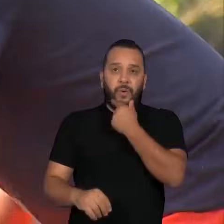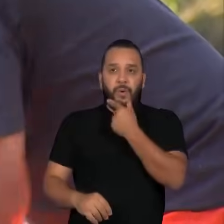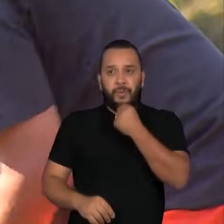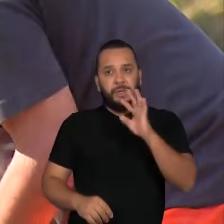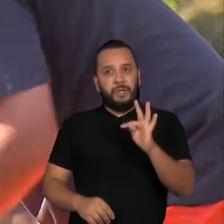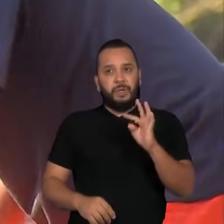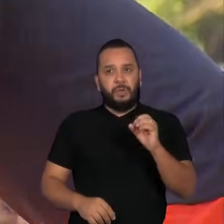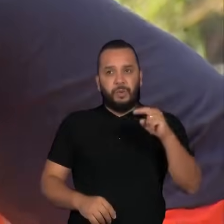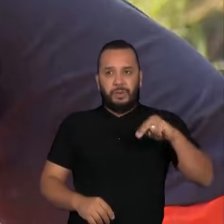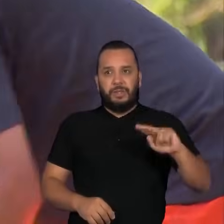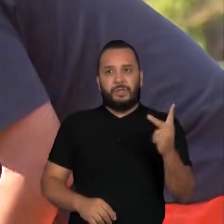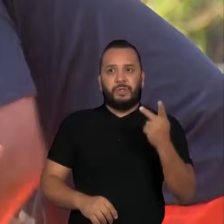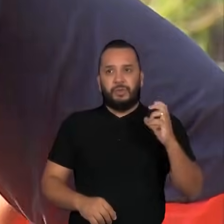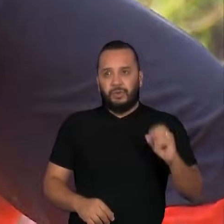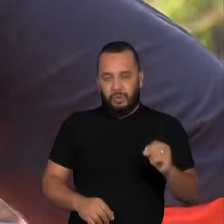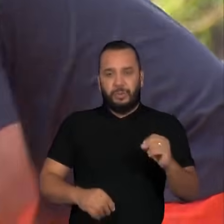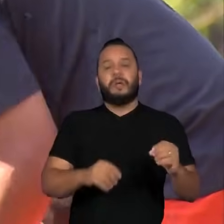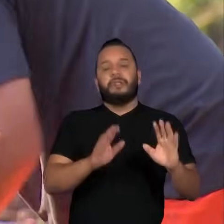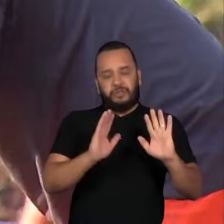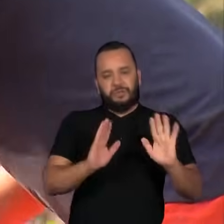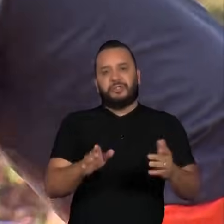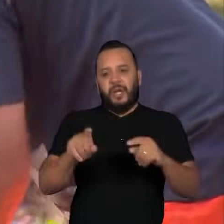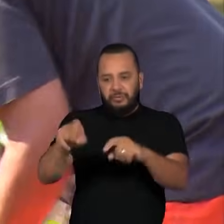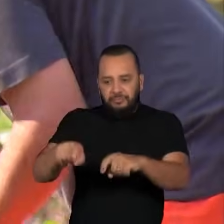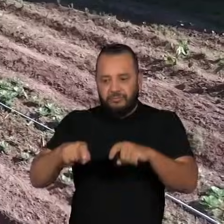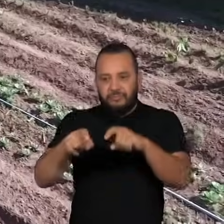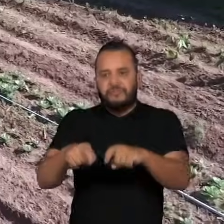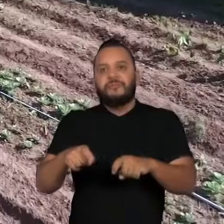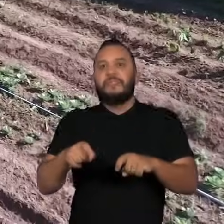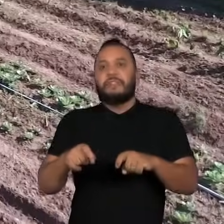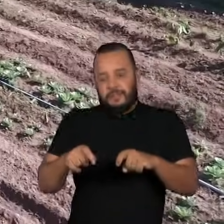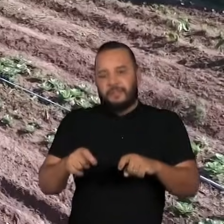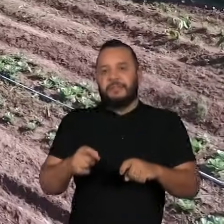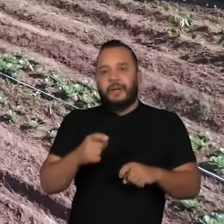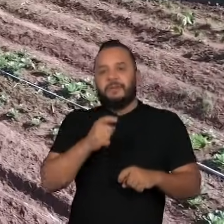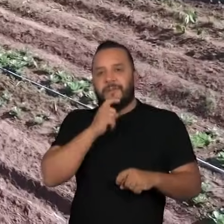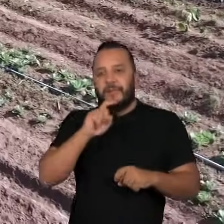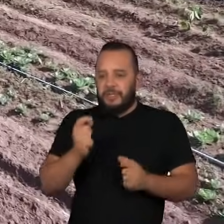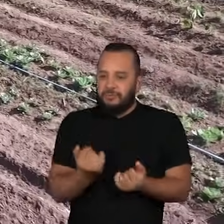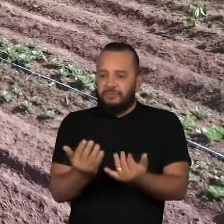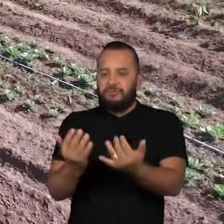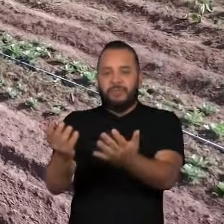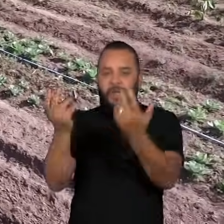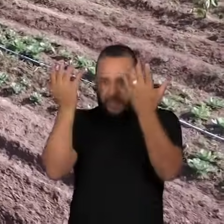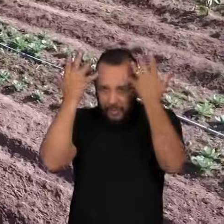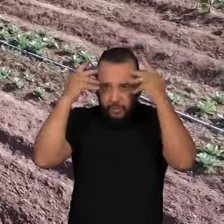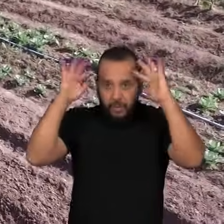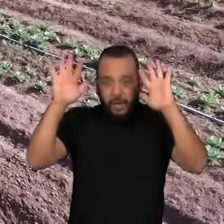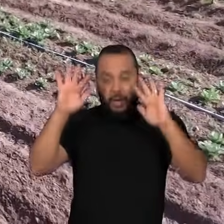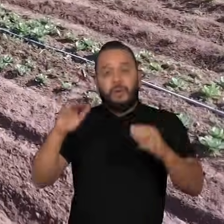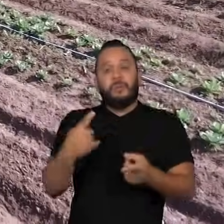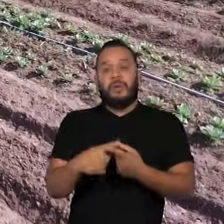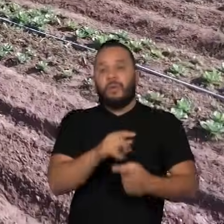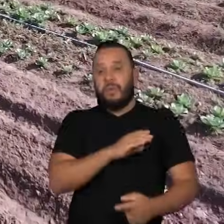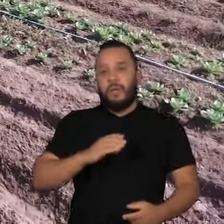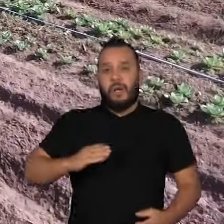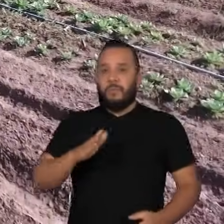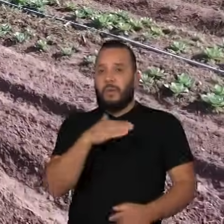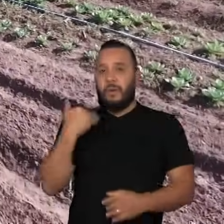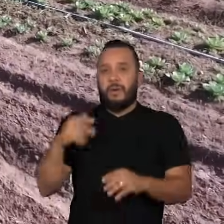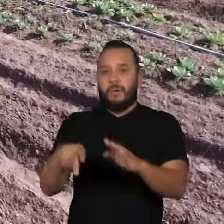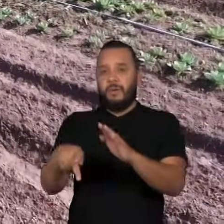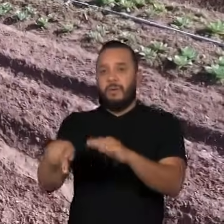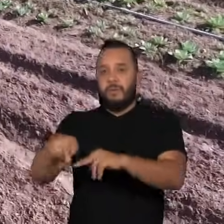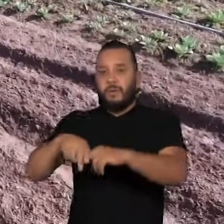Toninho, assumiu a produção de orgânicos há 2 anos, depois da perda do cunhado por Covid. Resgatou suas memórias